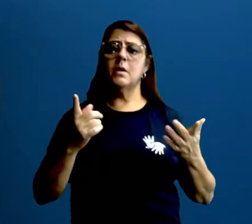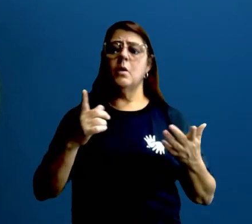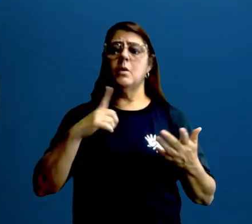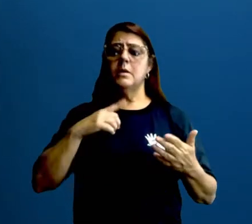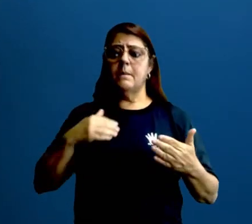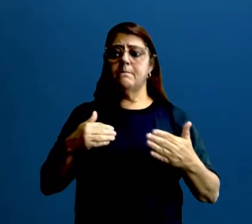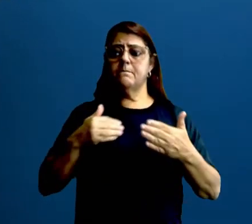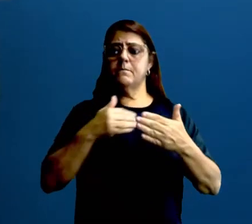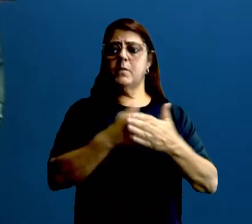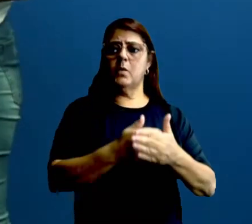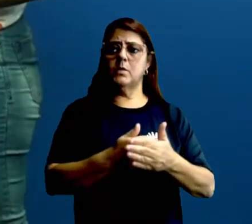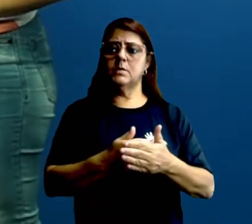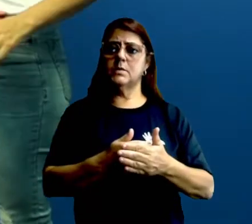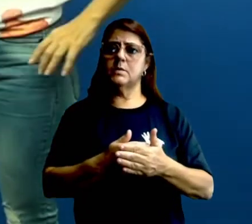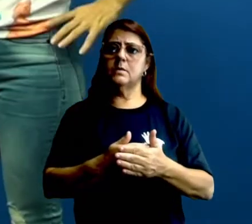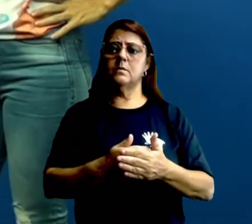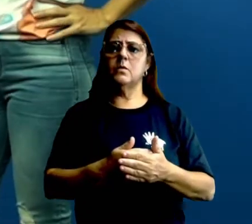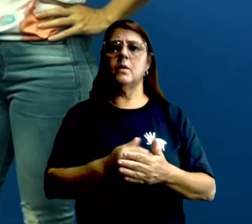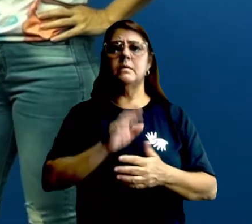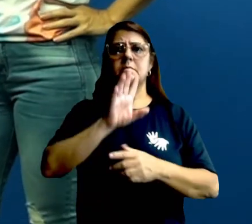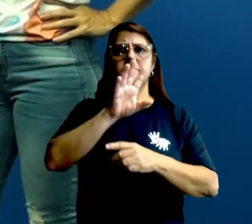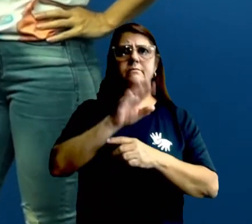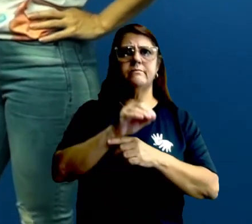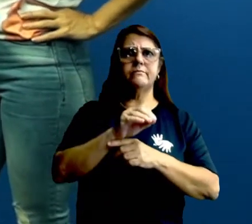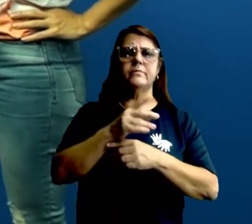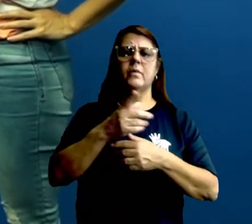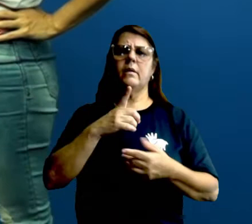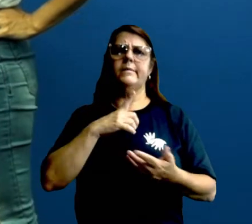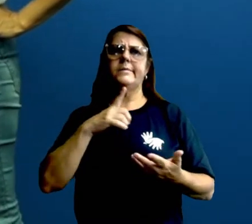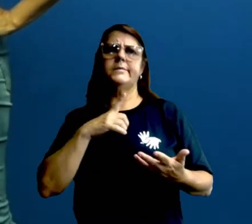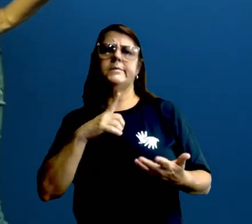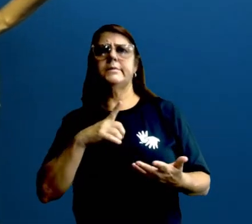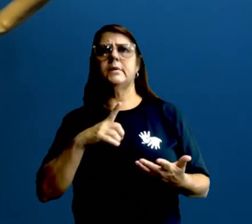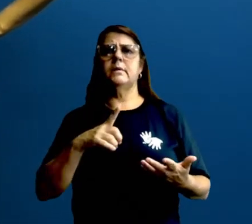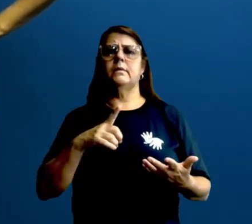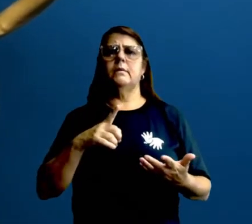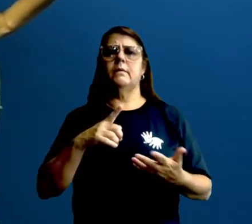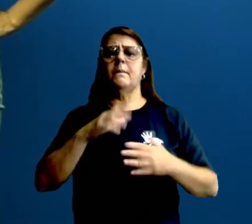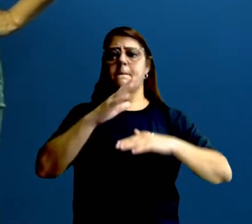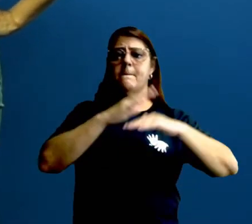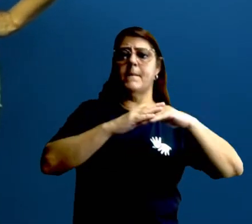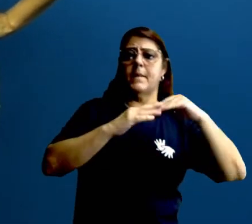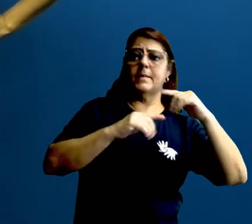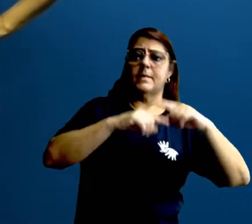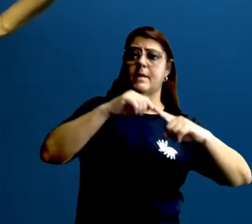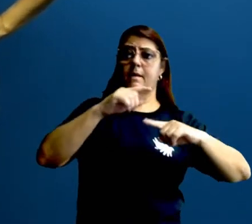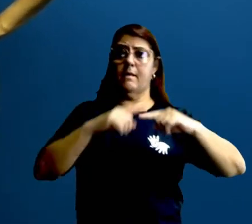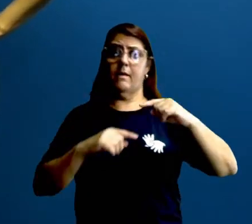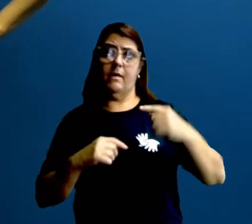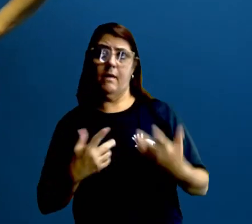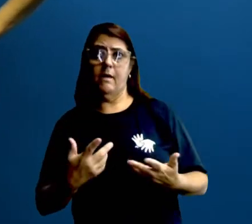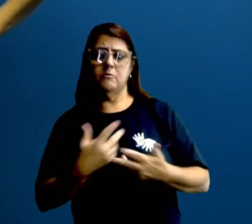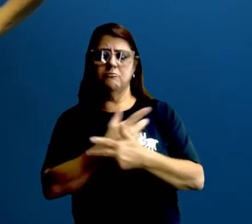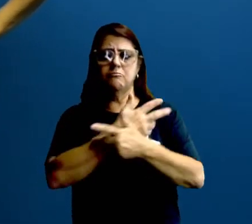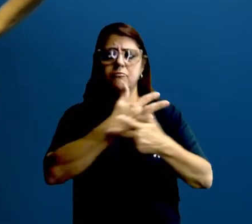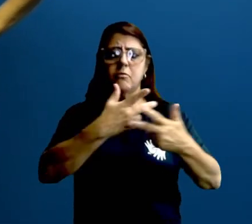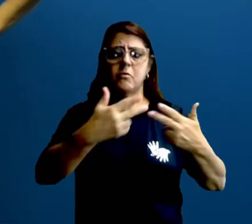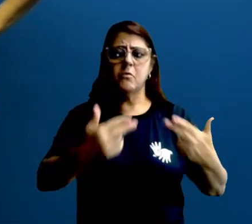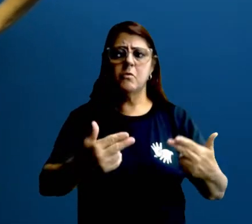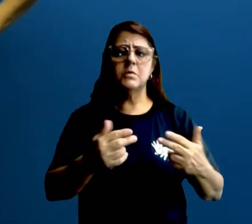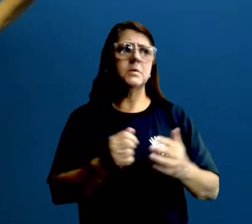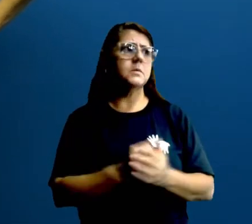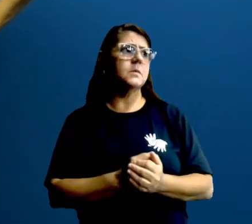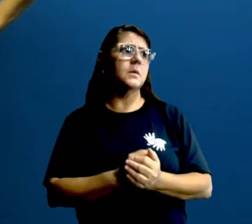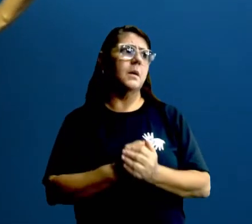daquilo que está próximo a gente. Então, nessa imagem aí, apesar de vocês verem elementos materiais, que são